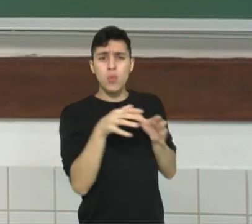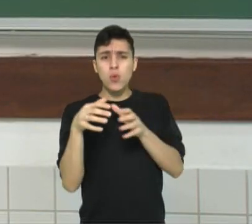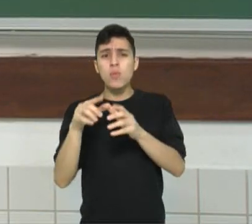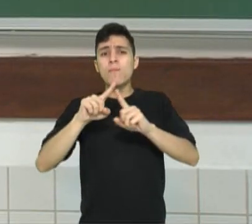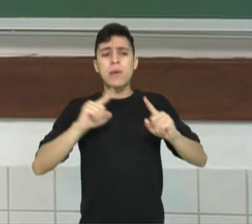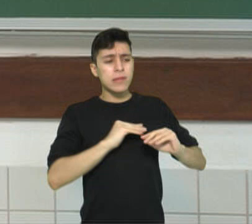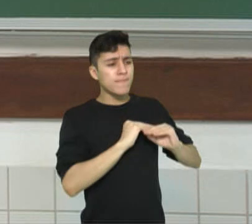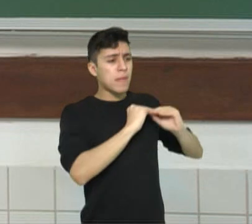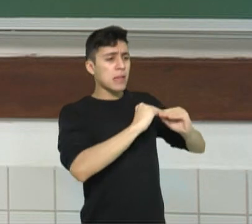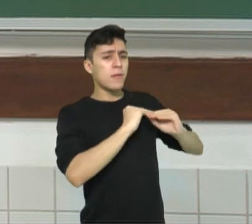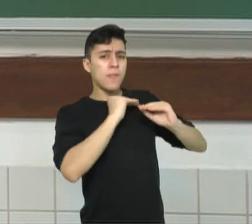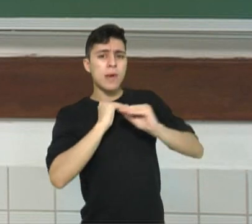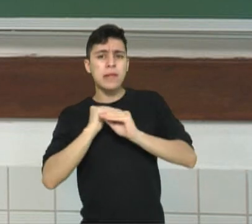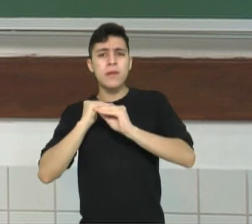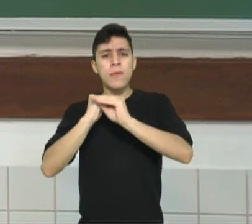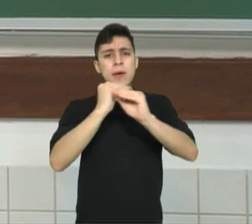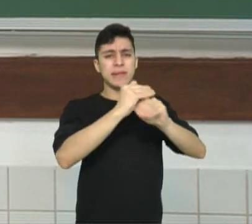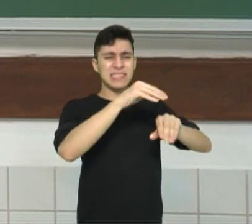específico.